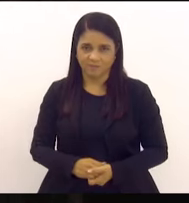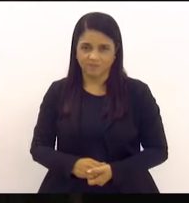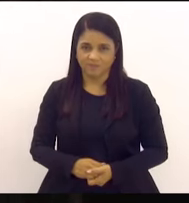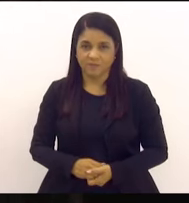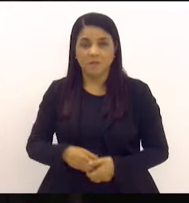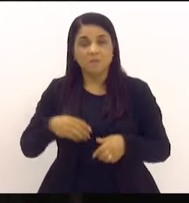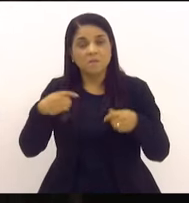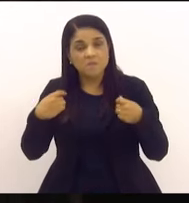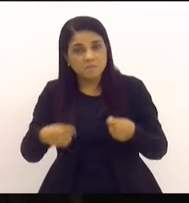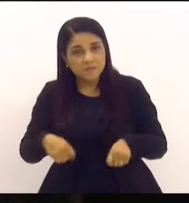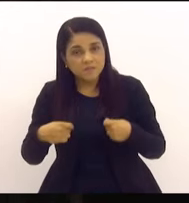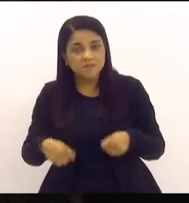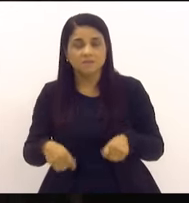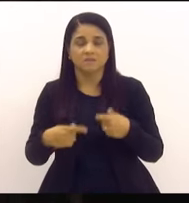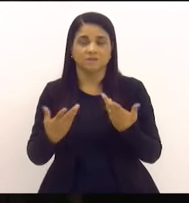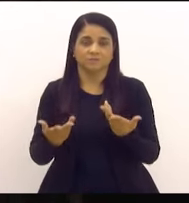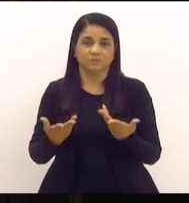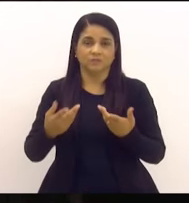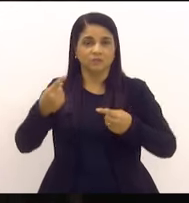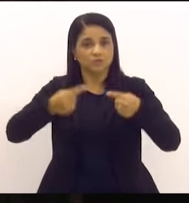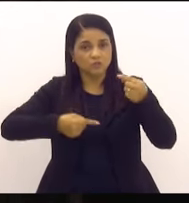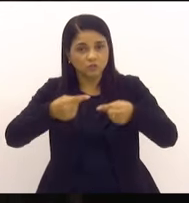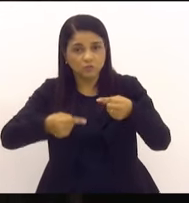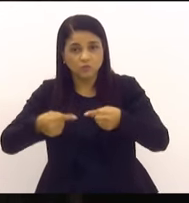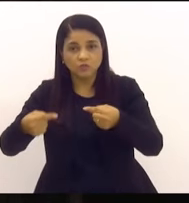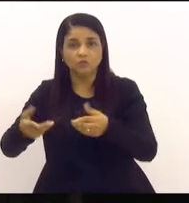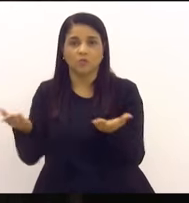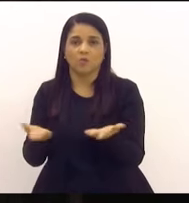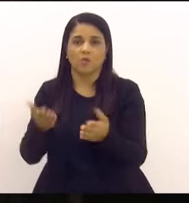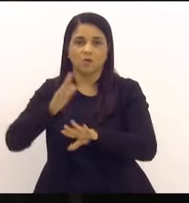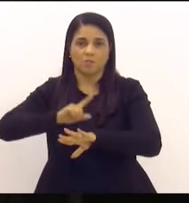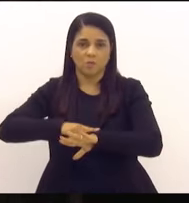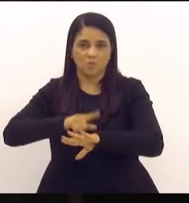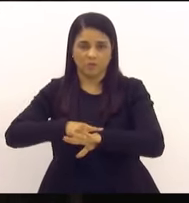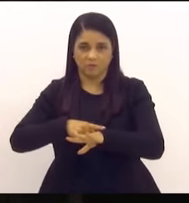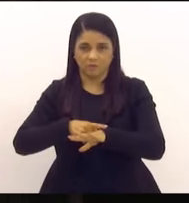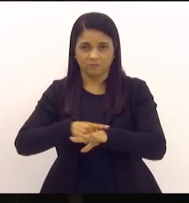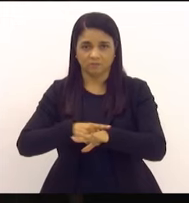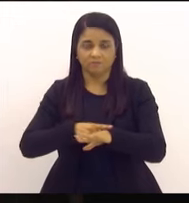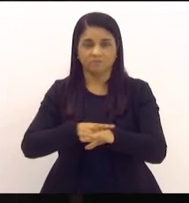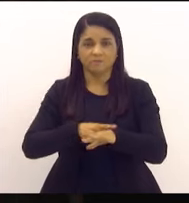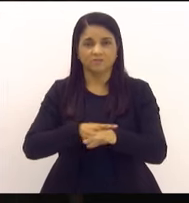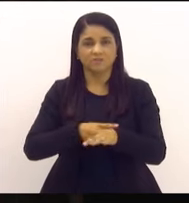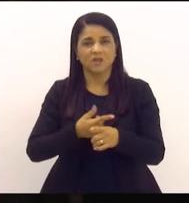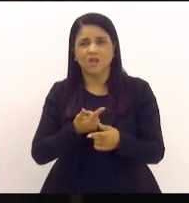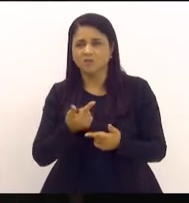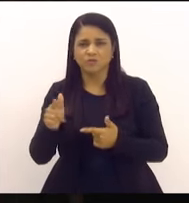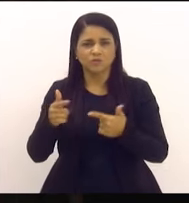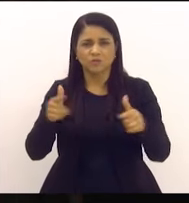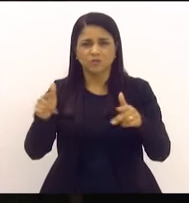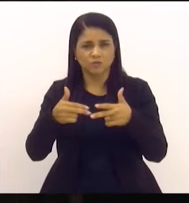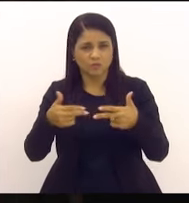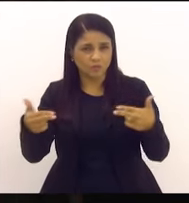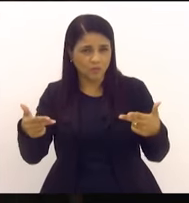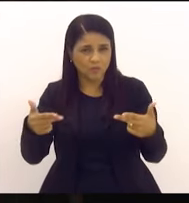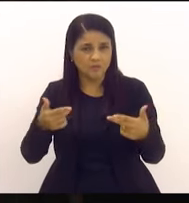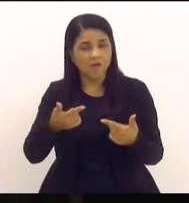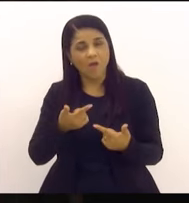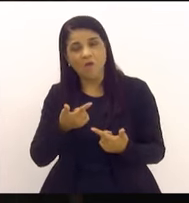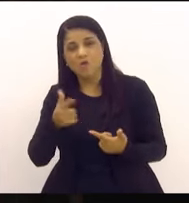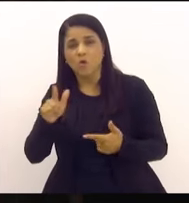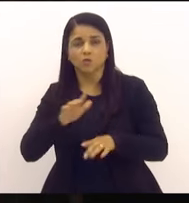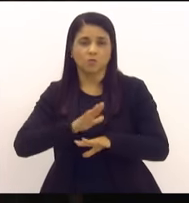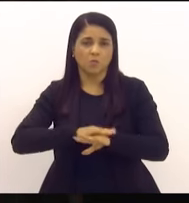nós estamos discutindo neste momento. As coisas menores que sejam tratadas em outra